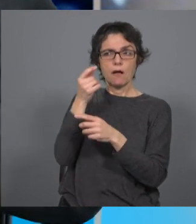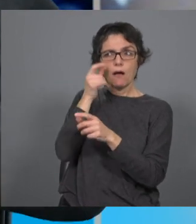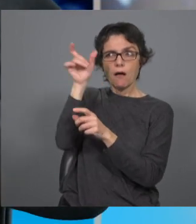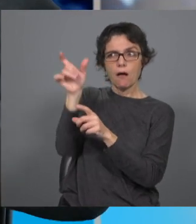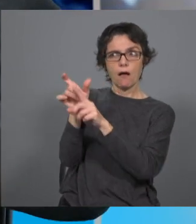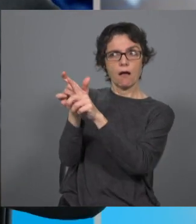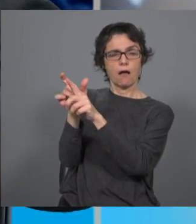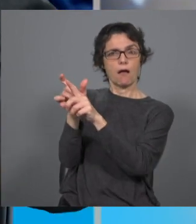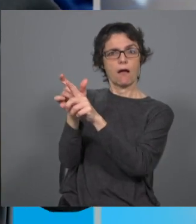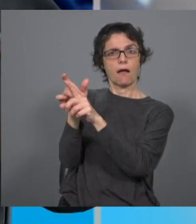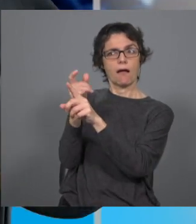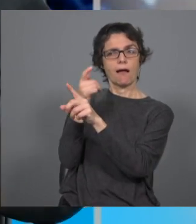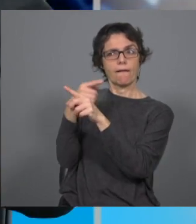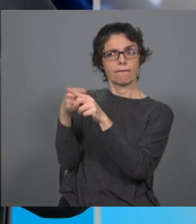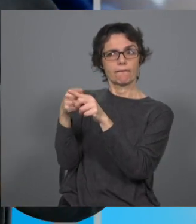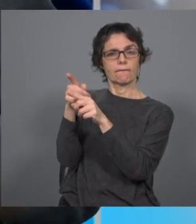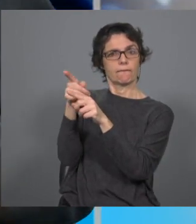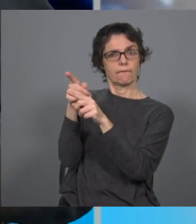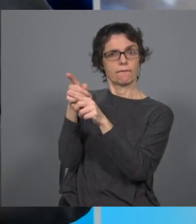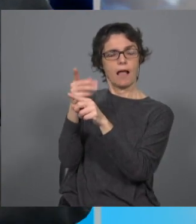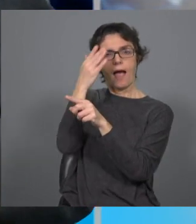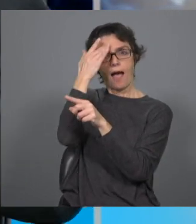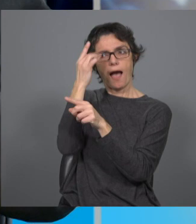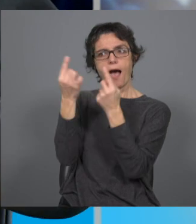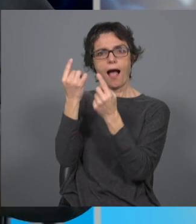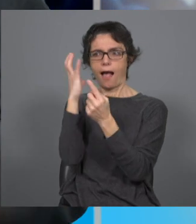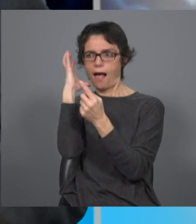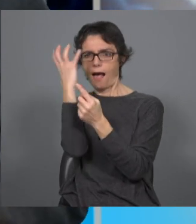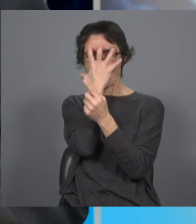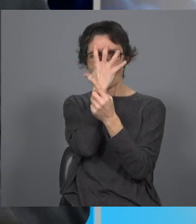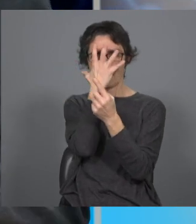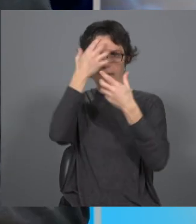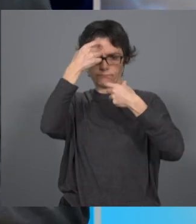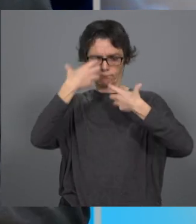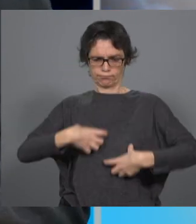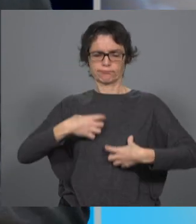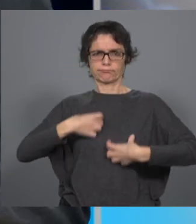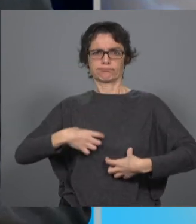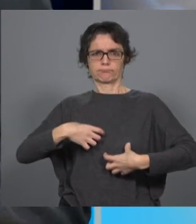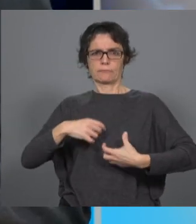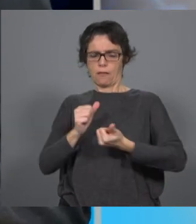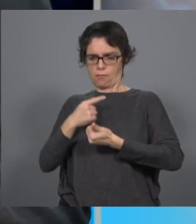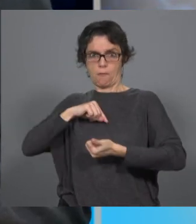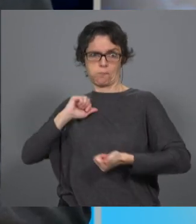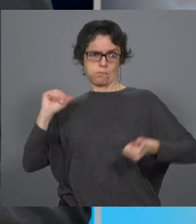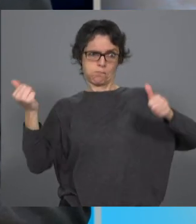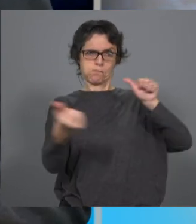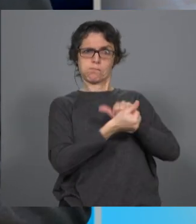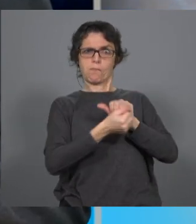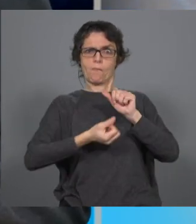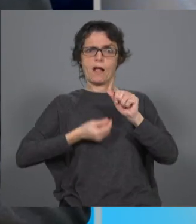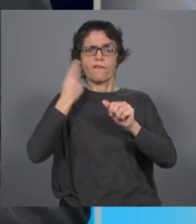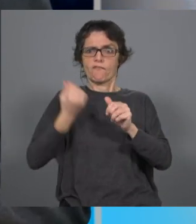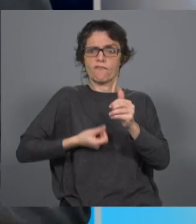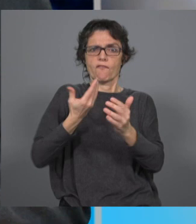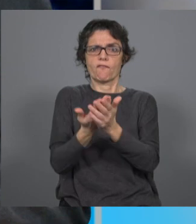uma máscara e parece que mudamos de personalidade, damos vida a outro sujeito. E essa